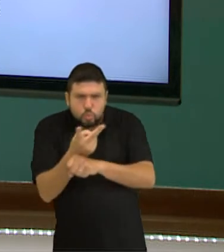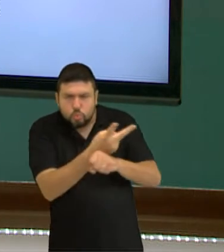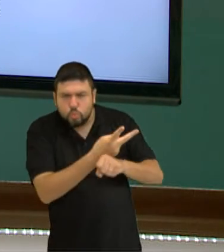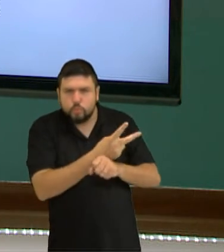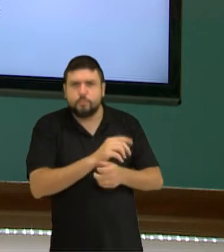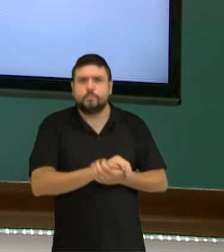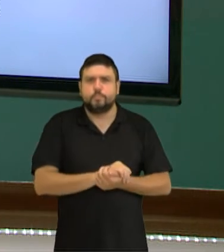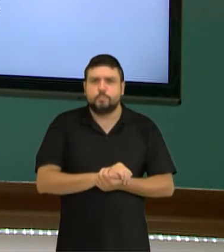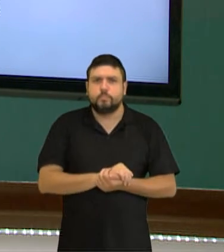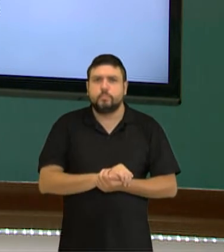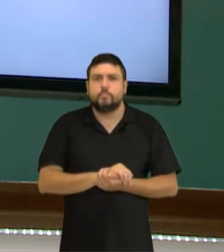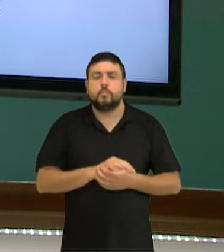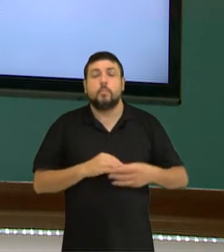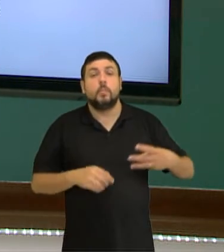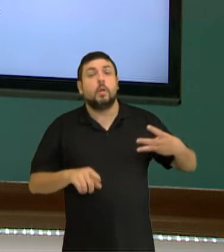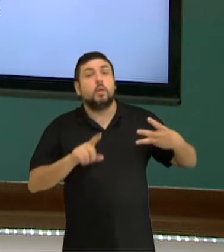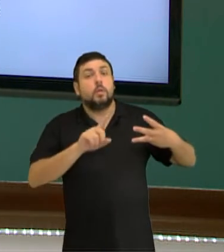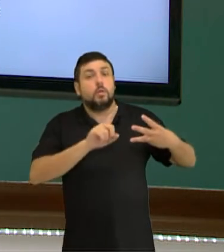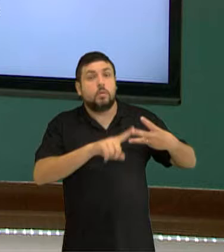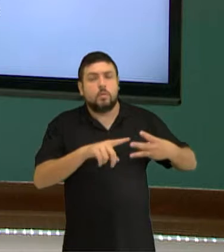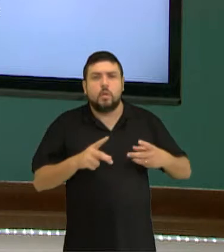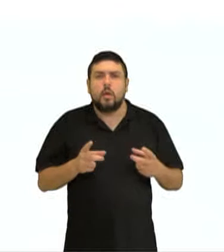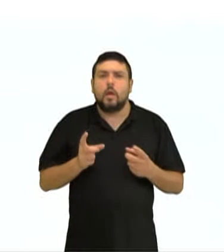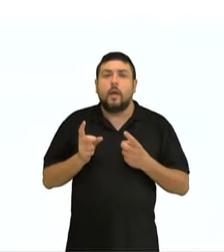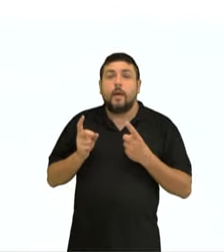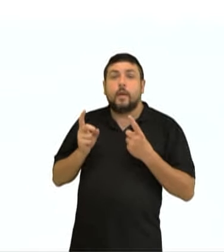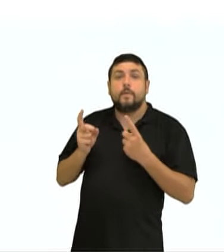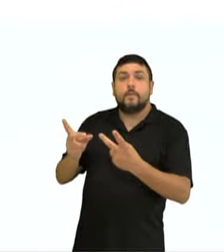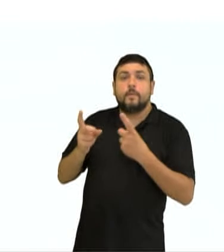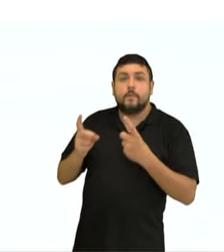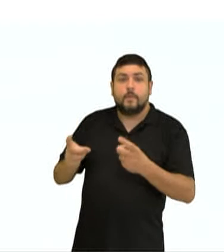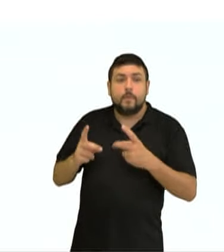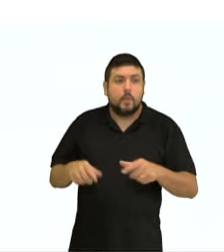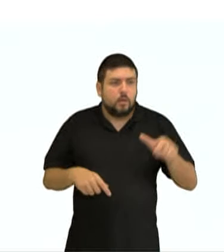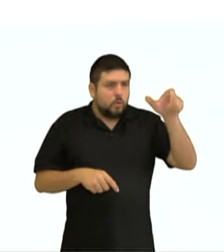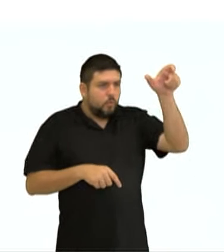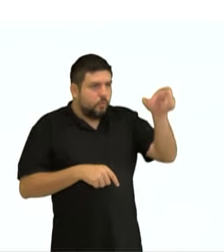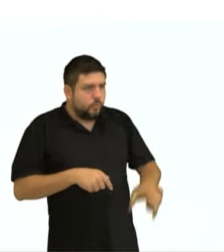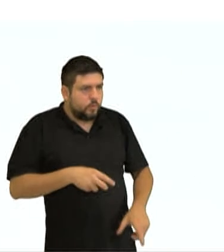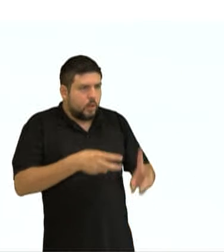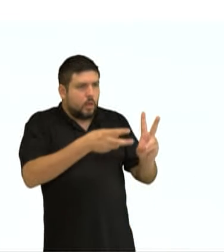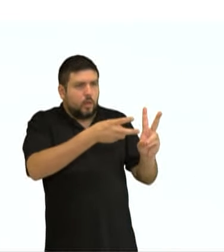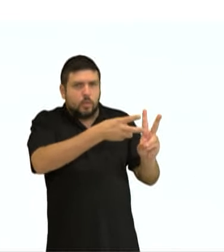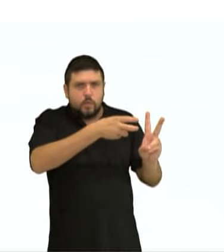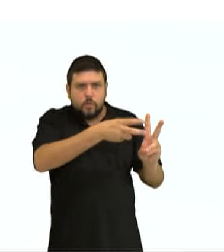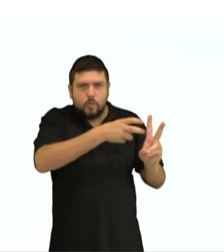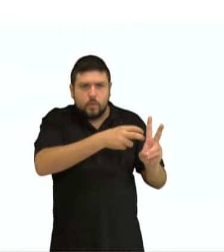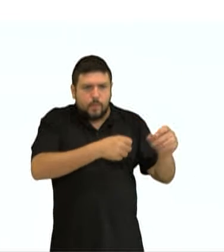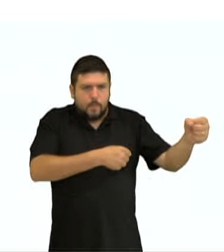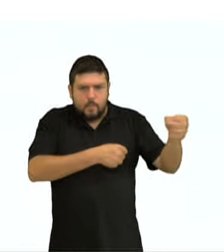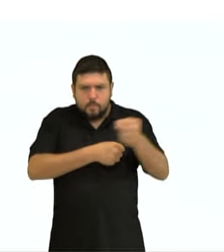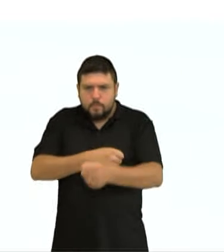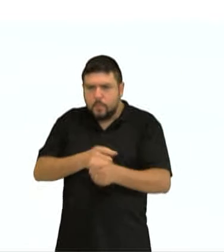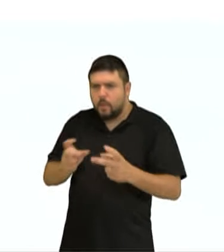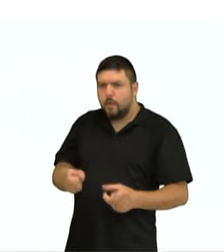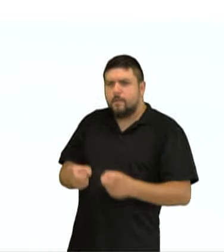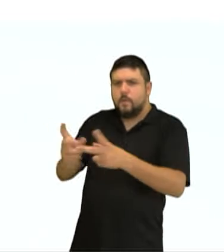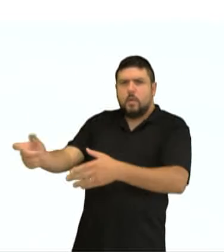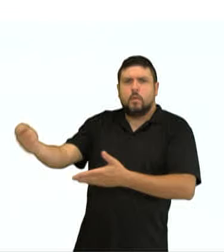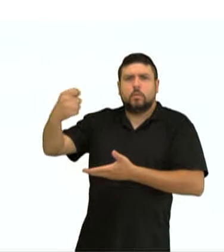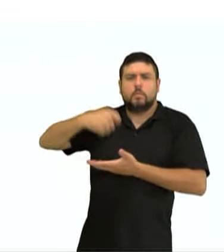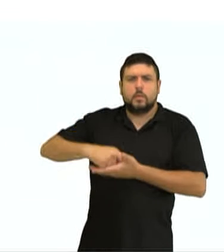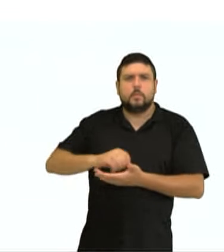essas bandeiras. A venda de escravos indígenas era uma forma de fugir da miséria e busca de alternativas para sobreviver. Então